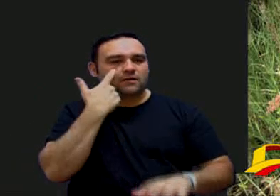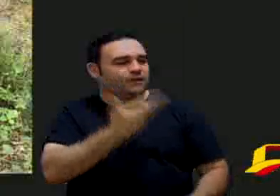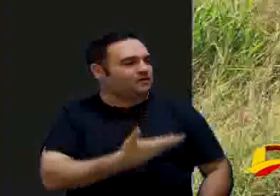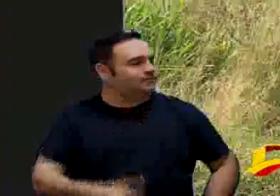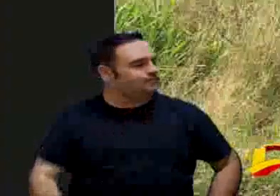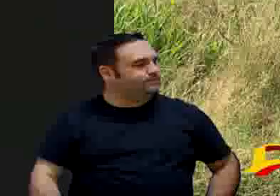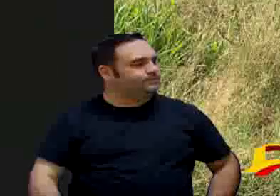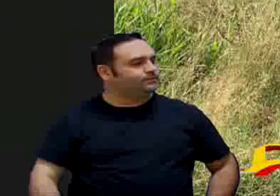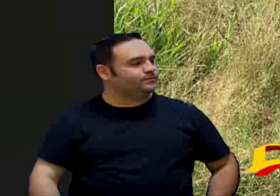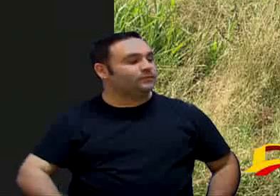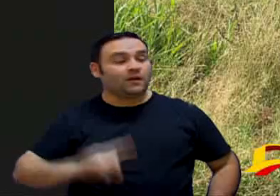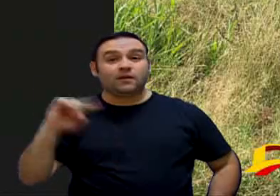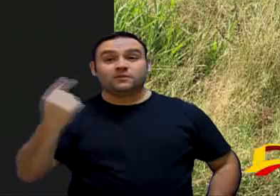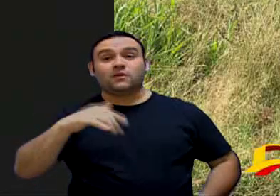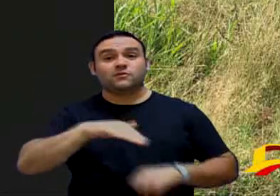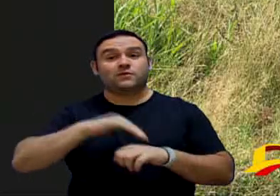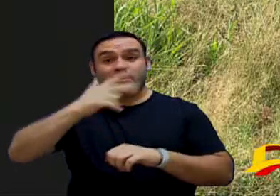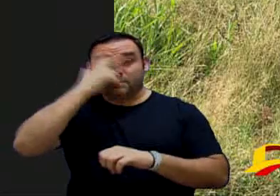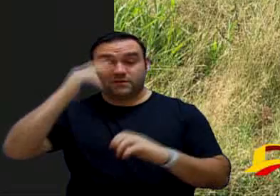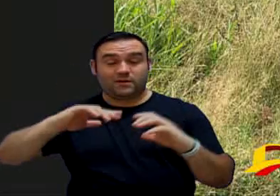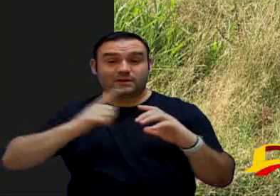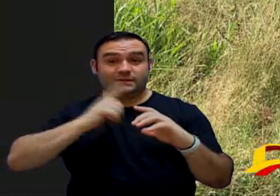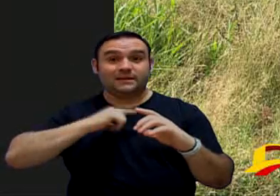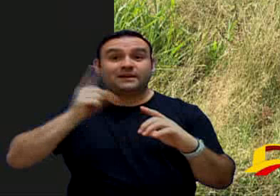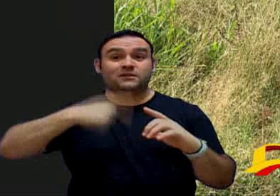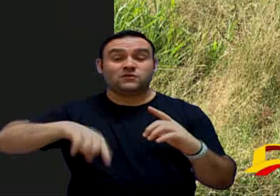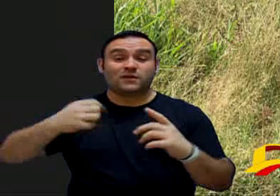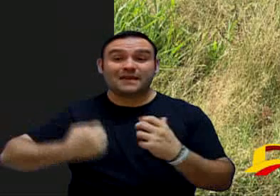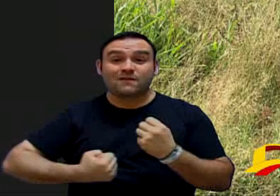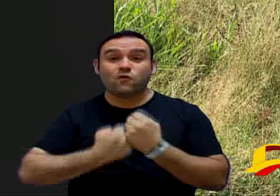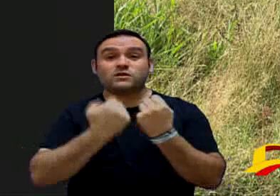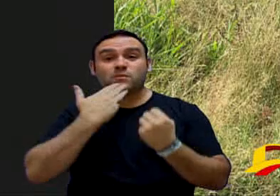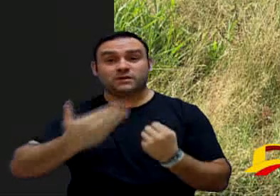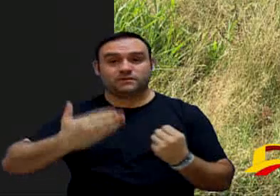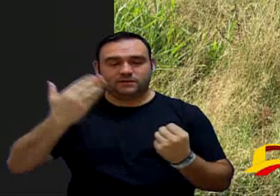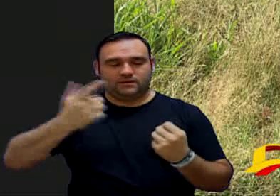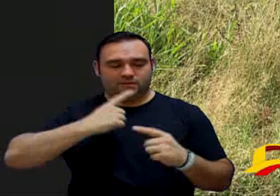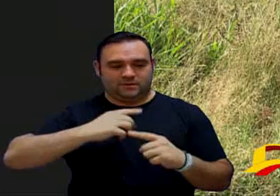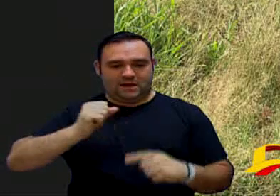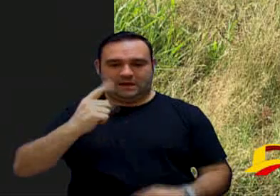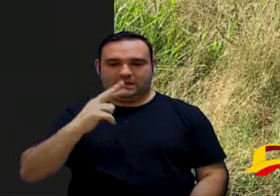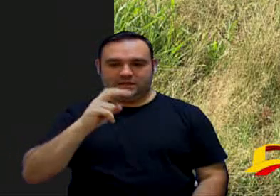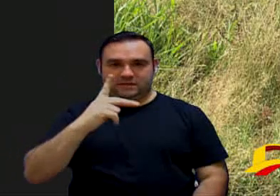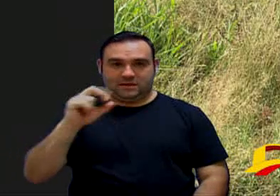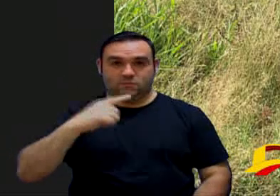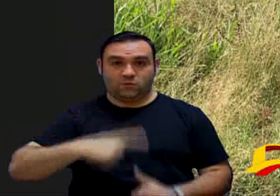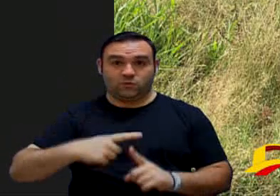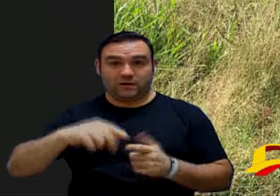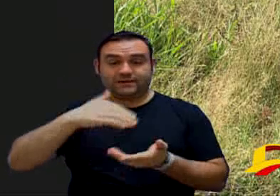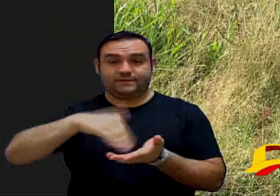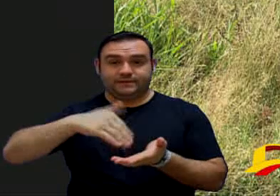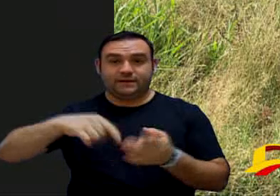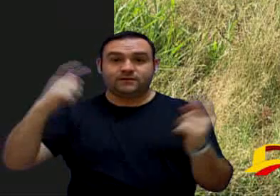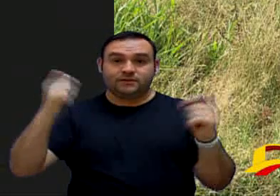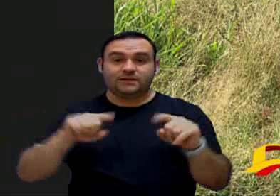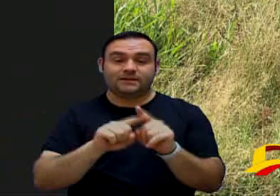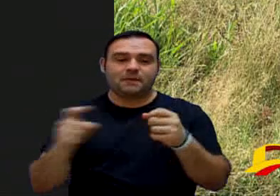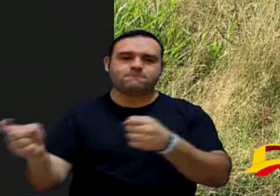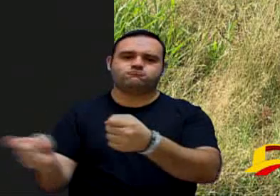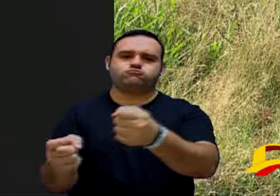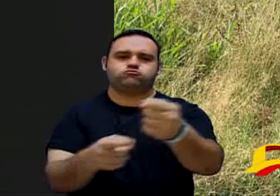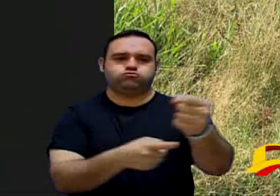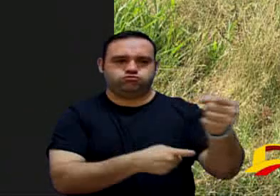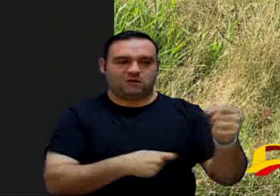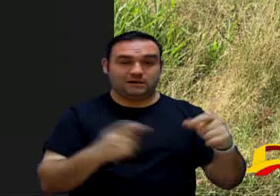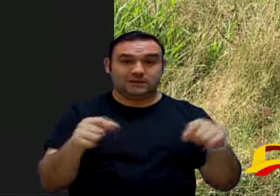nós conversamos com moradores que temos reforçar o pedido para serpo para que o secretário pudesse fazer a roçagem